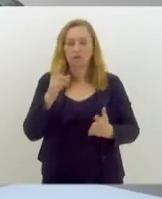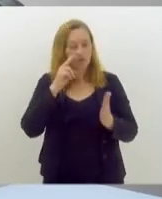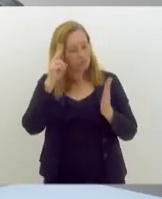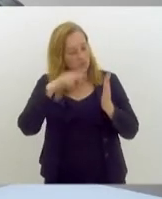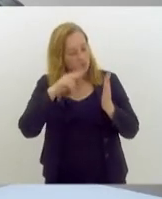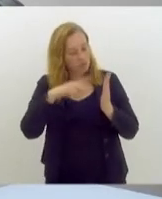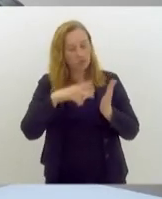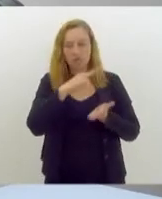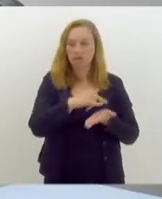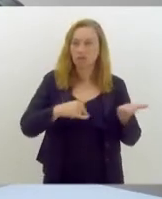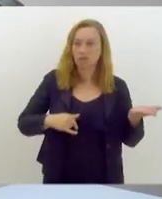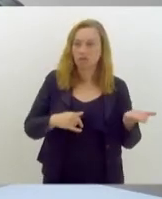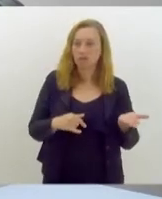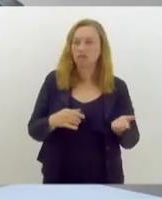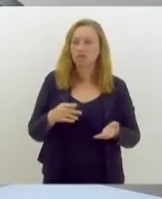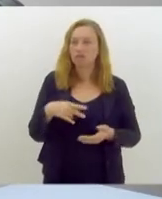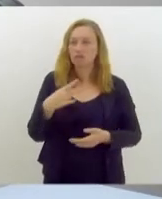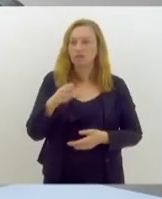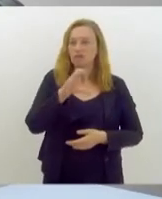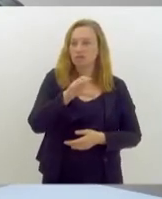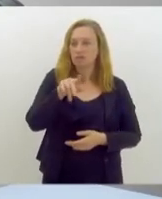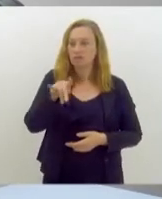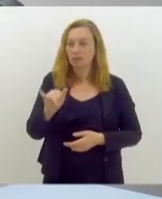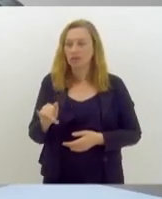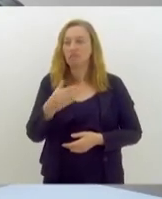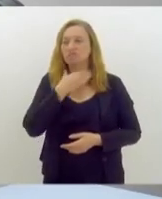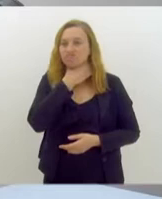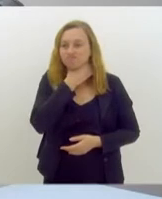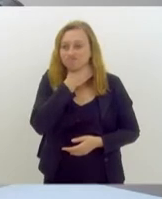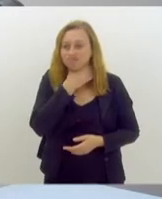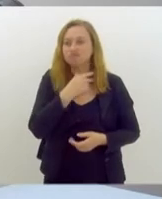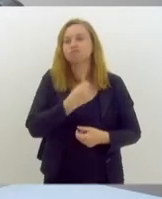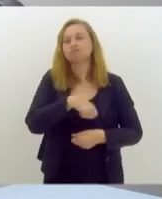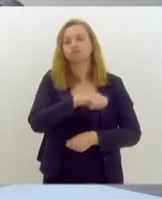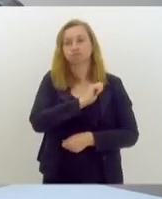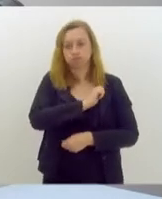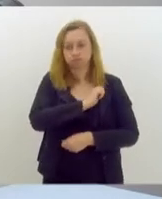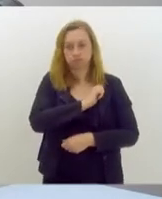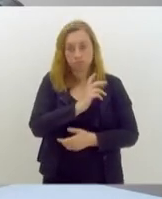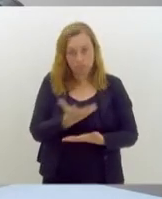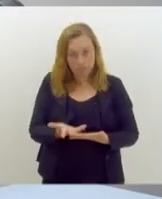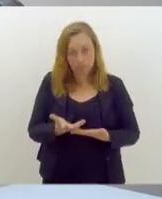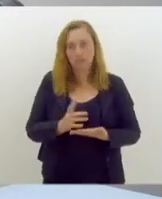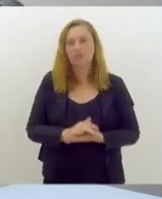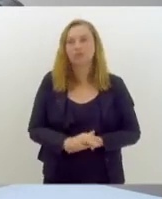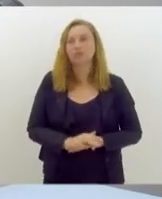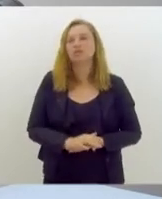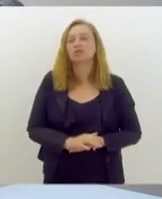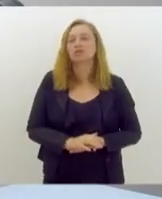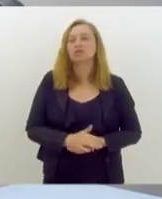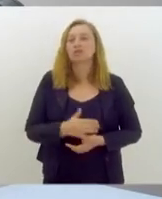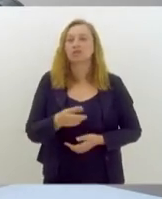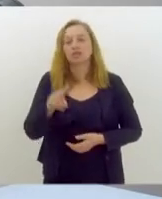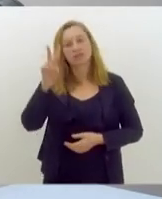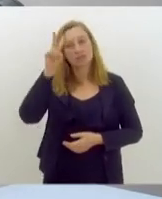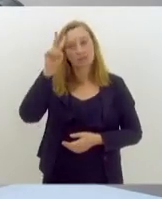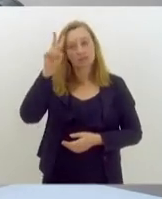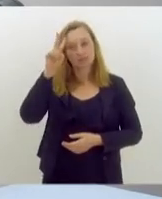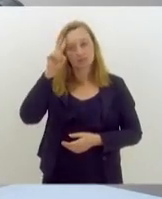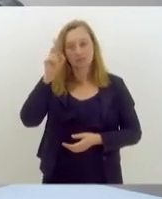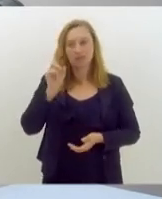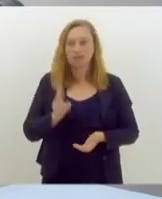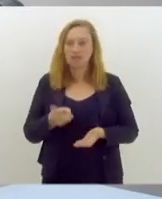reportando a CPI da crise fiscal em que nós nos encontramos religiosamente as segundas na parte da tarde